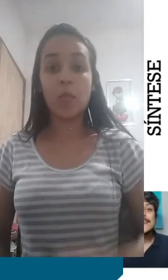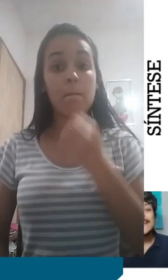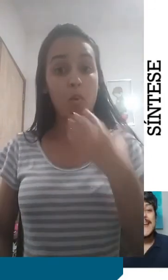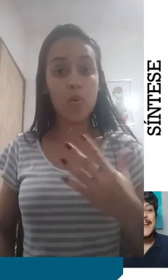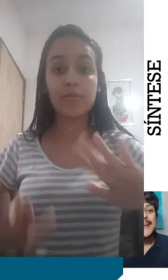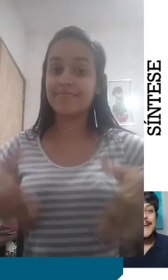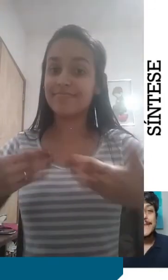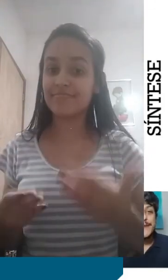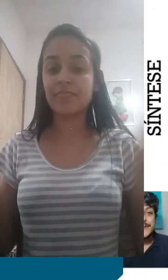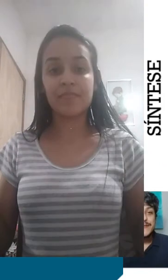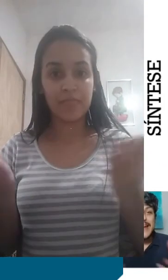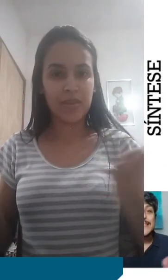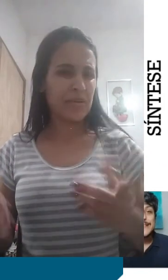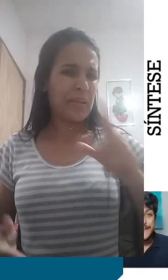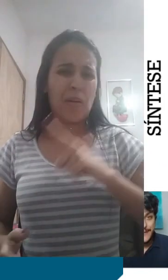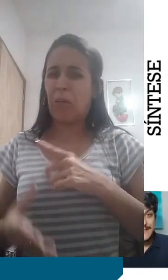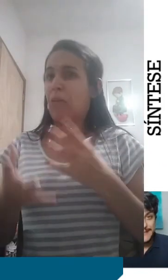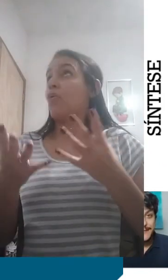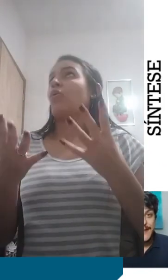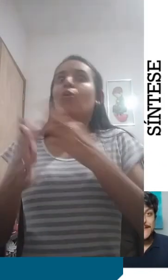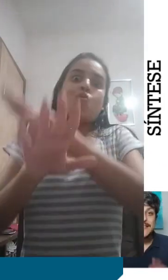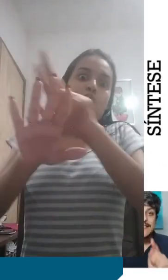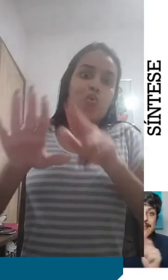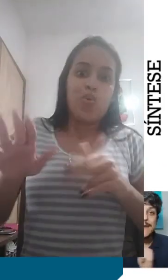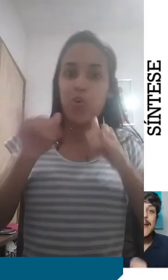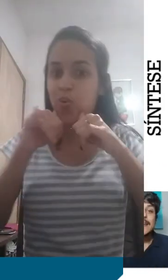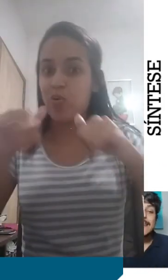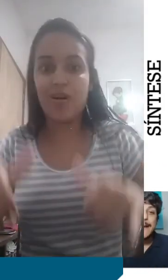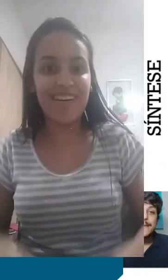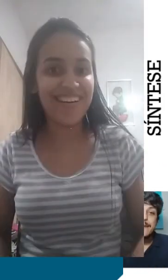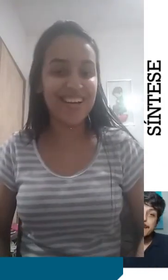foi uma enxurrada de informação. Vocês terão tempo